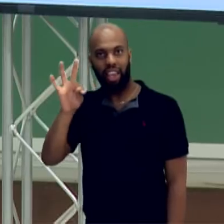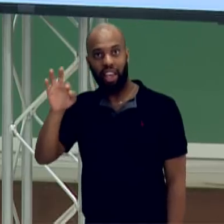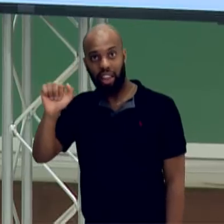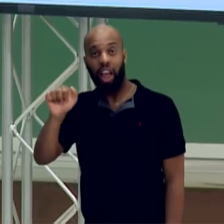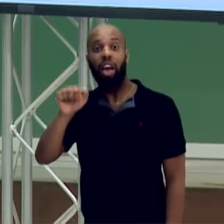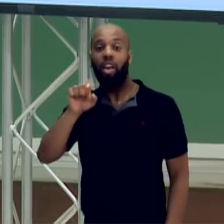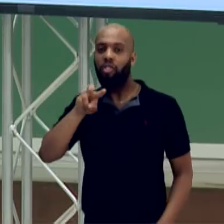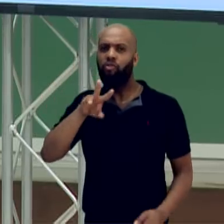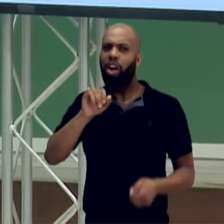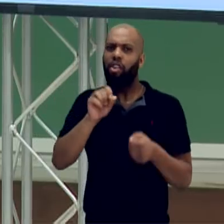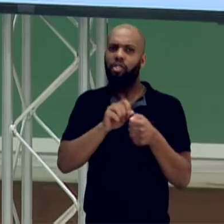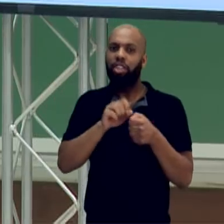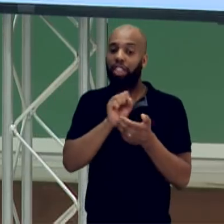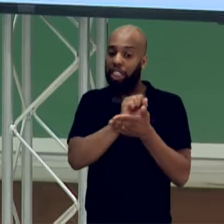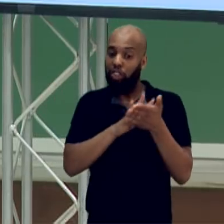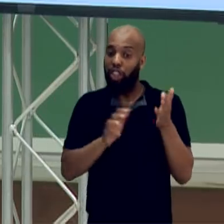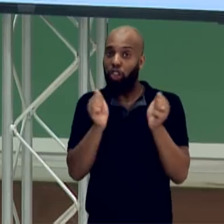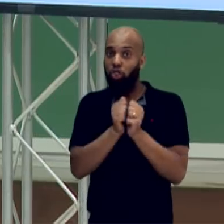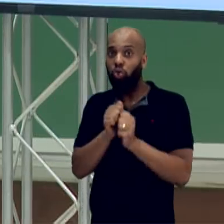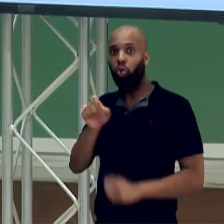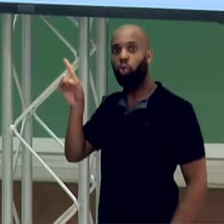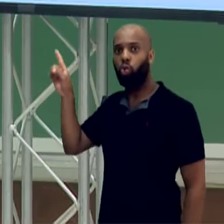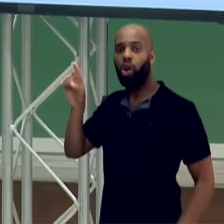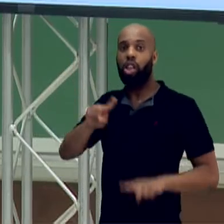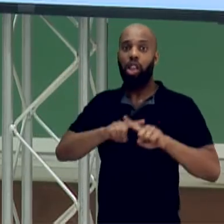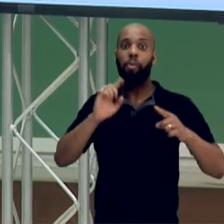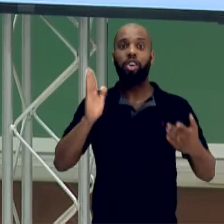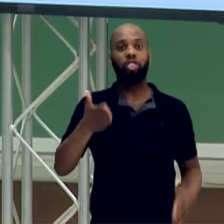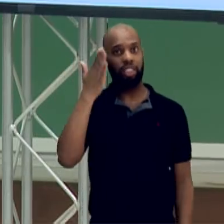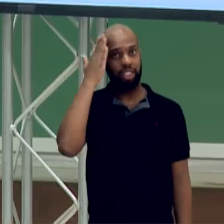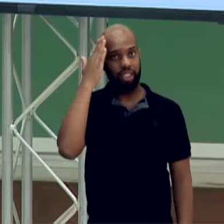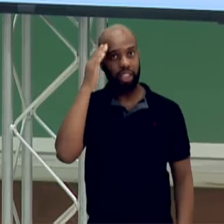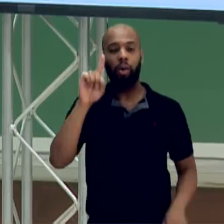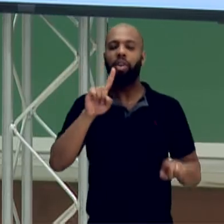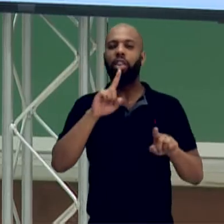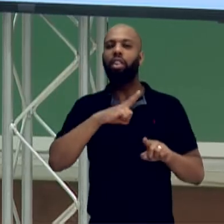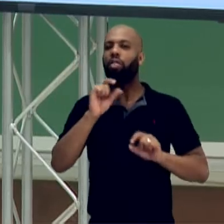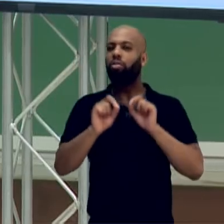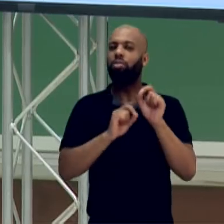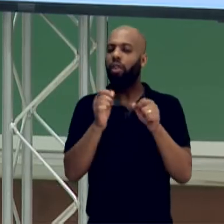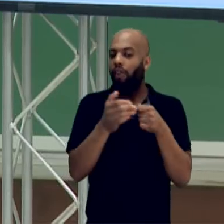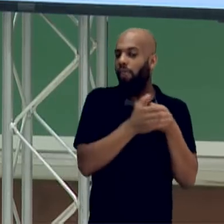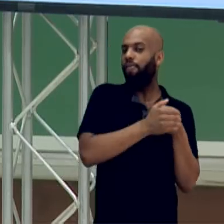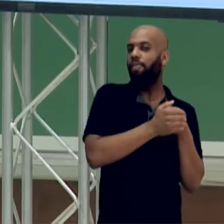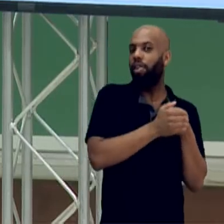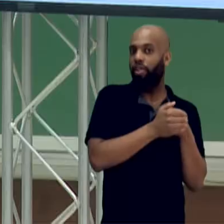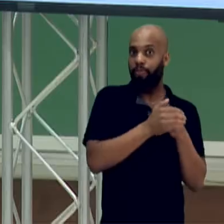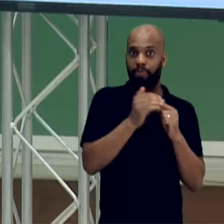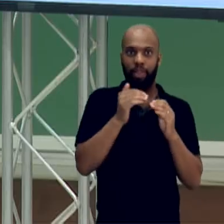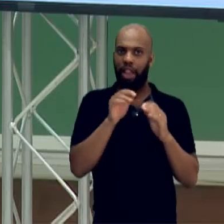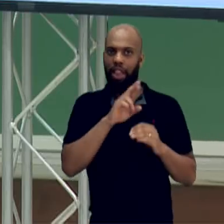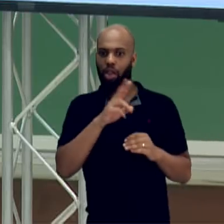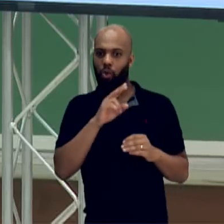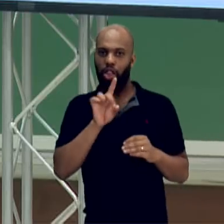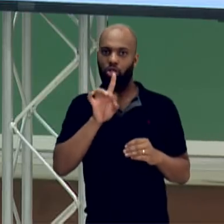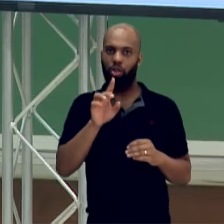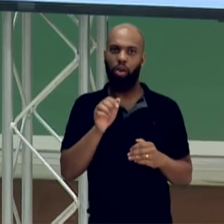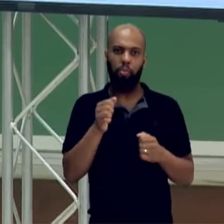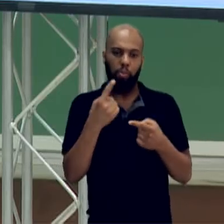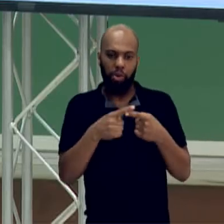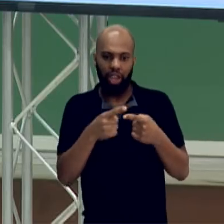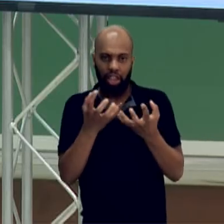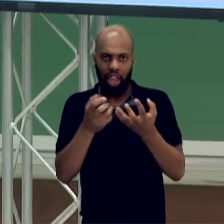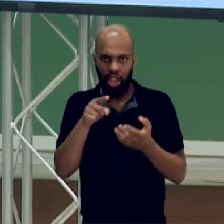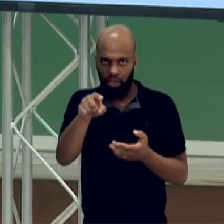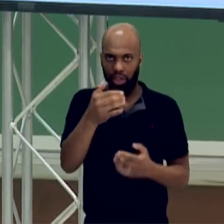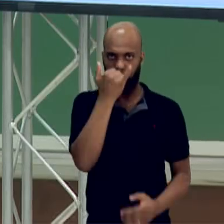vocês. E agora vocês já sabem, só que nesse exercício tem charadinhas, né? Não são pegadinhas não, são charadas